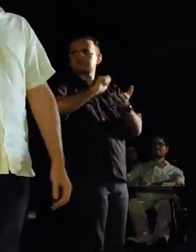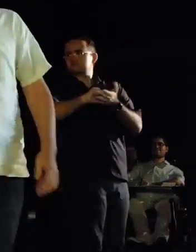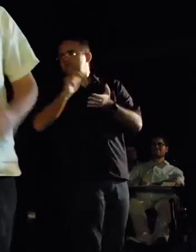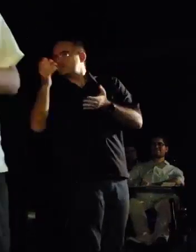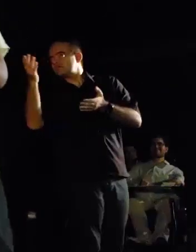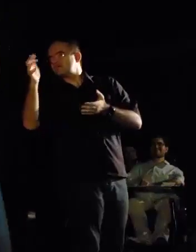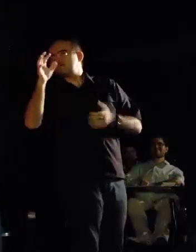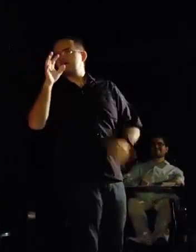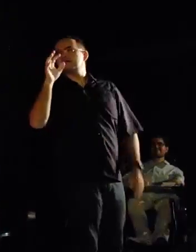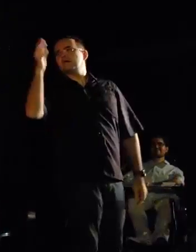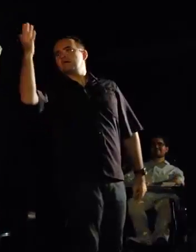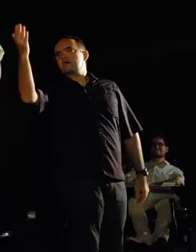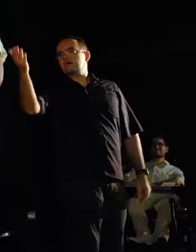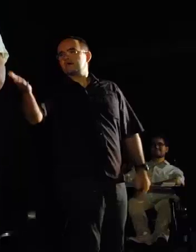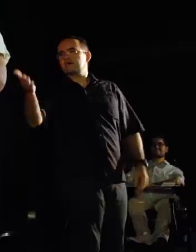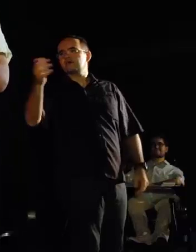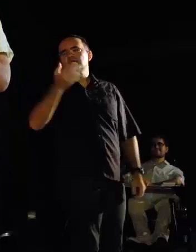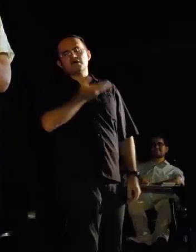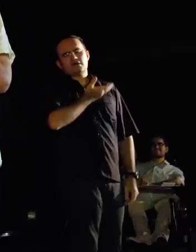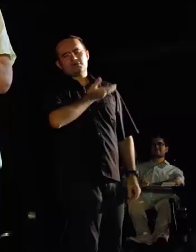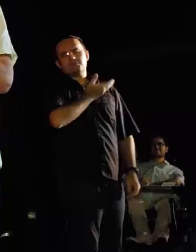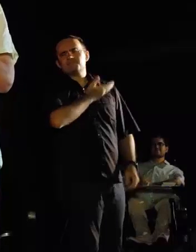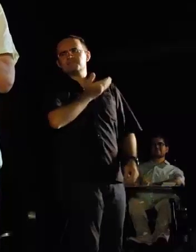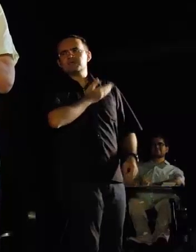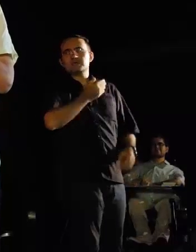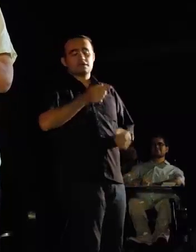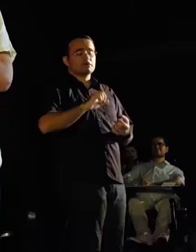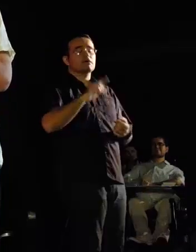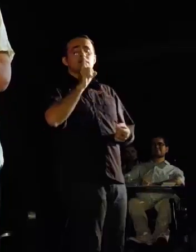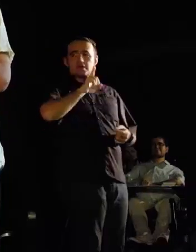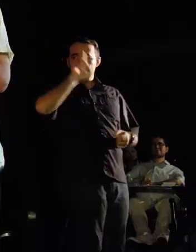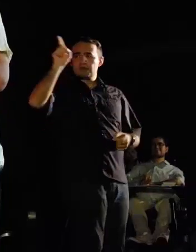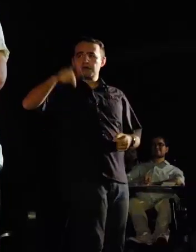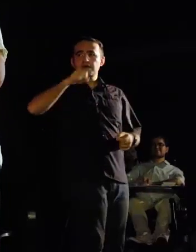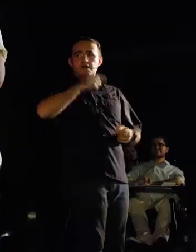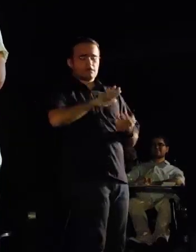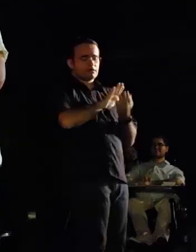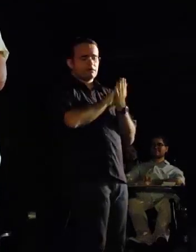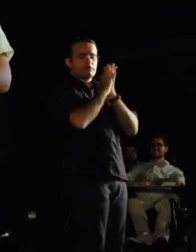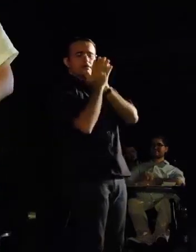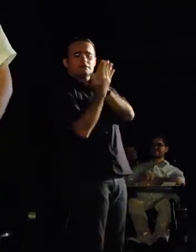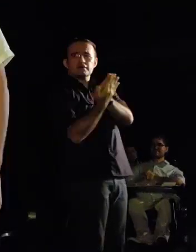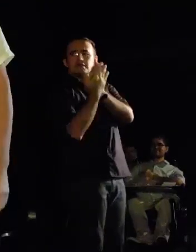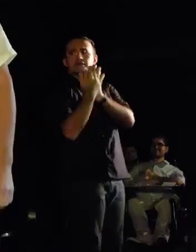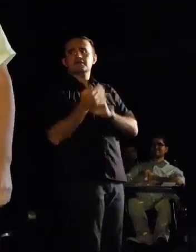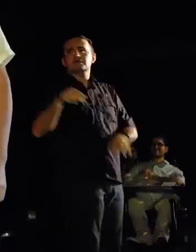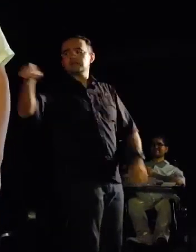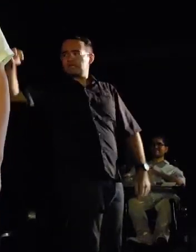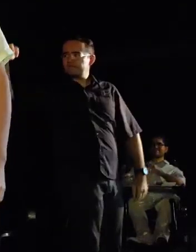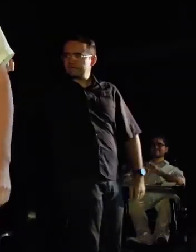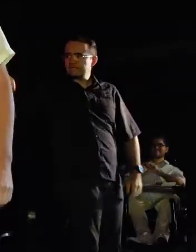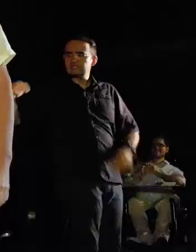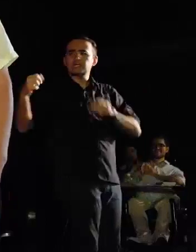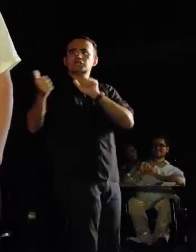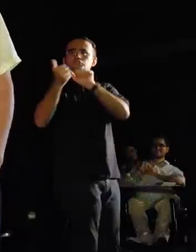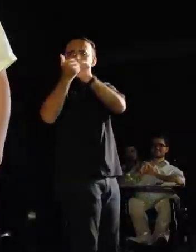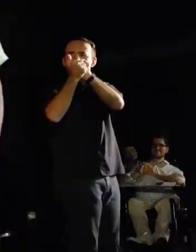transativista, transfeminista, nossa colega do nosso mandato, Helena Vieira, que vai fazer par aqui com o professor Vladimir